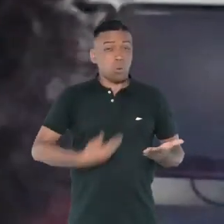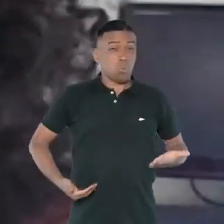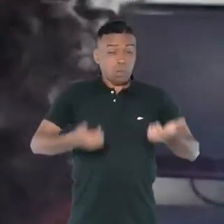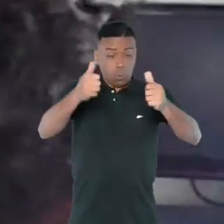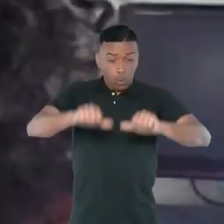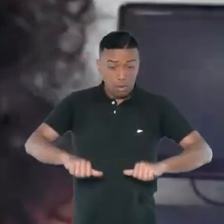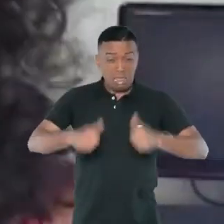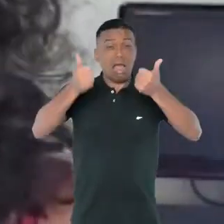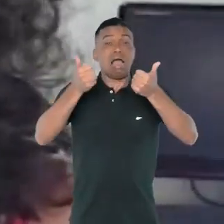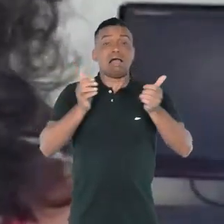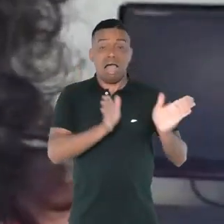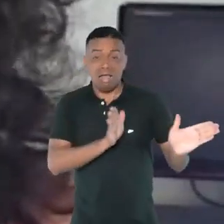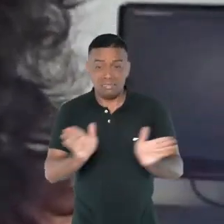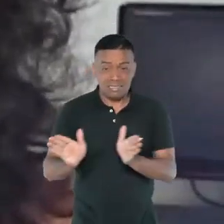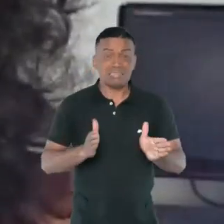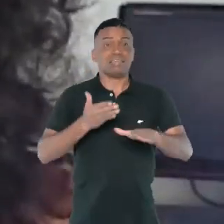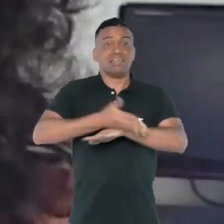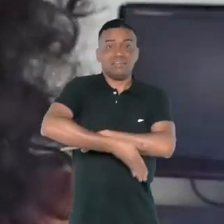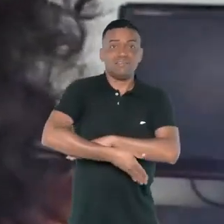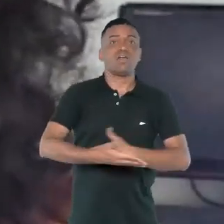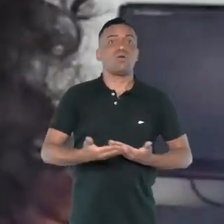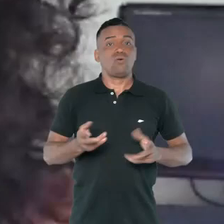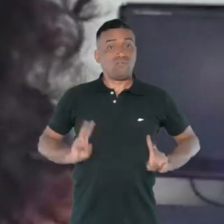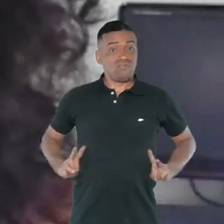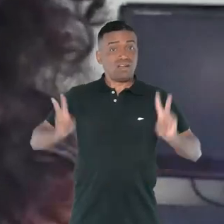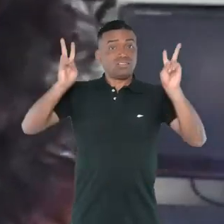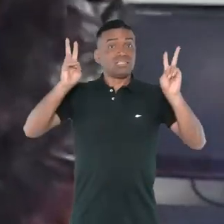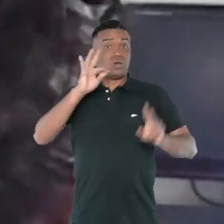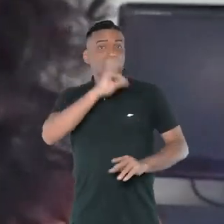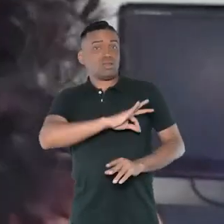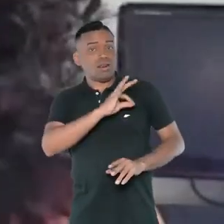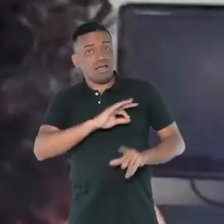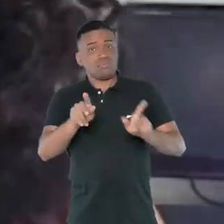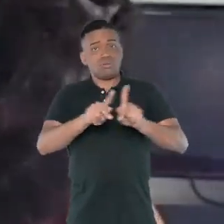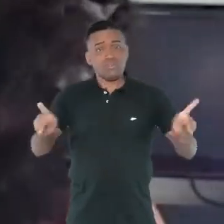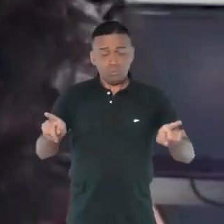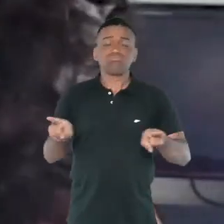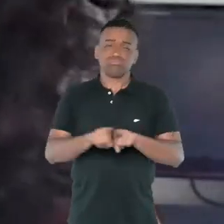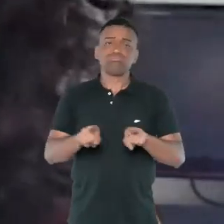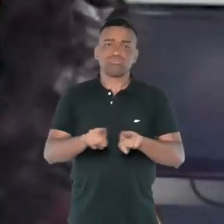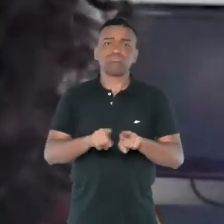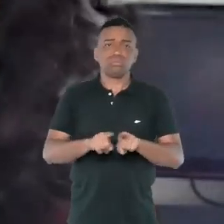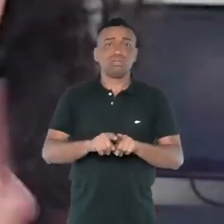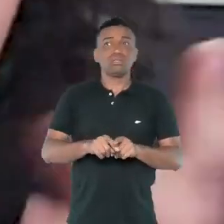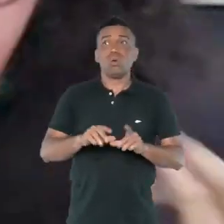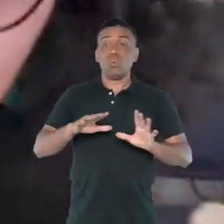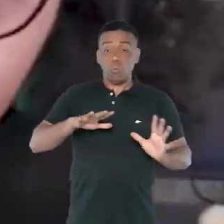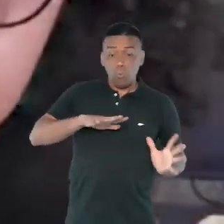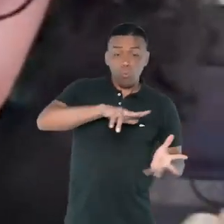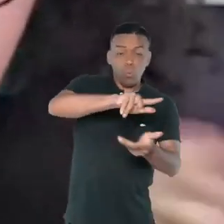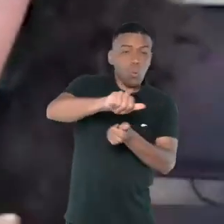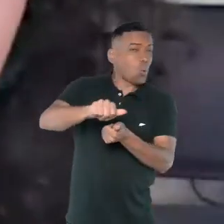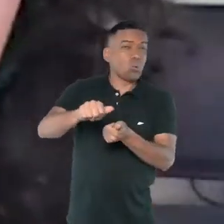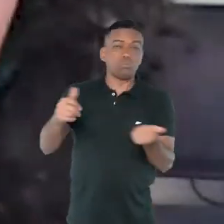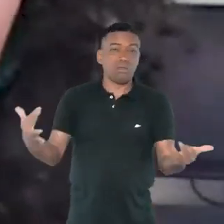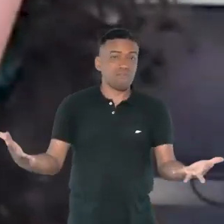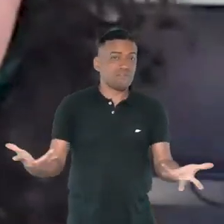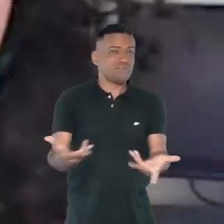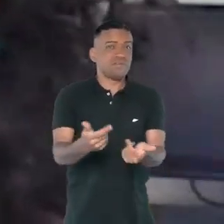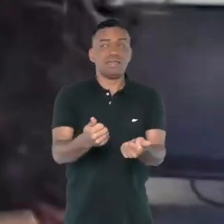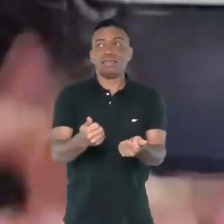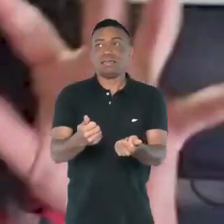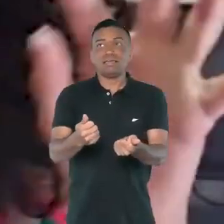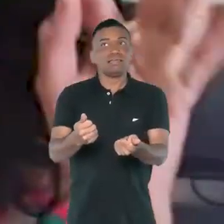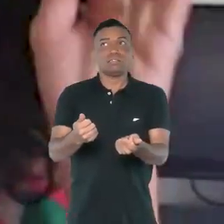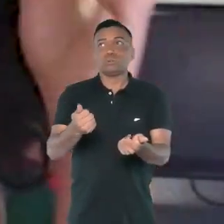social, deveria ter uma escola pública de qualidade para todo mundo, acessível, valorização da educação para os professores também. O